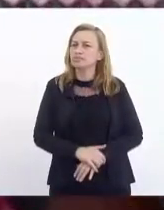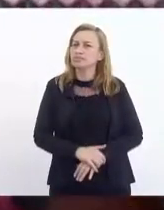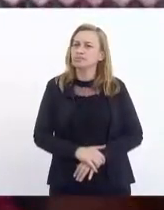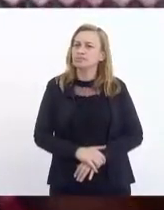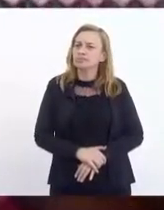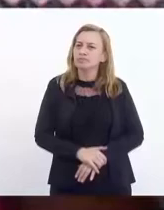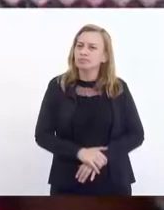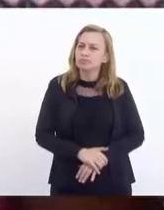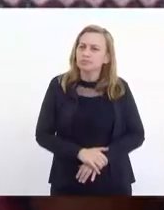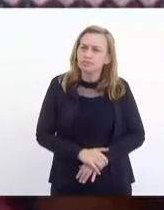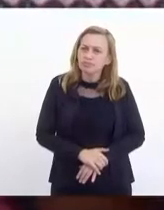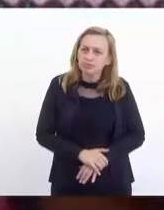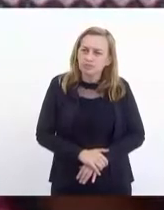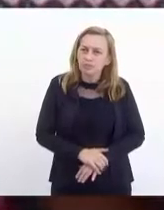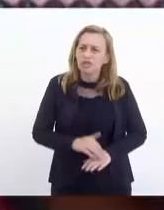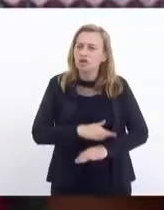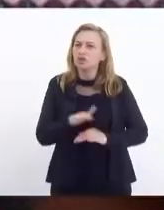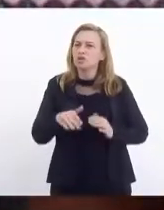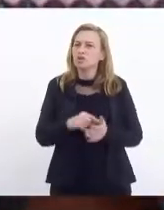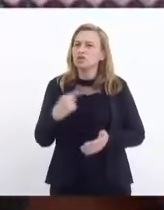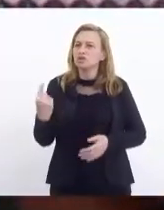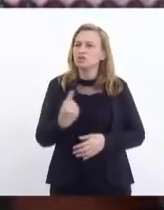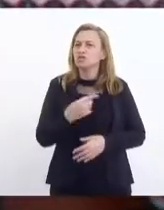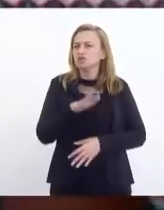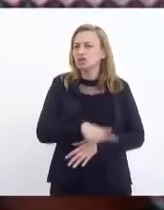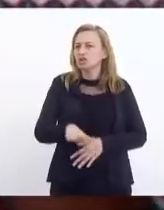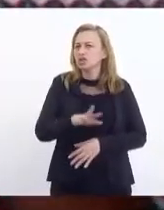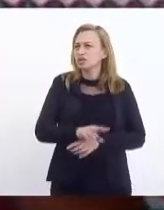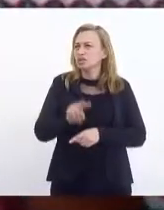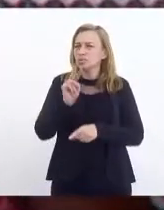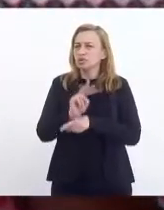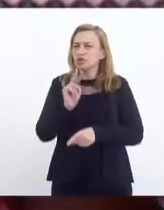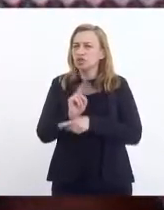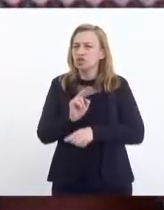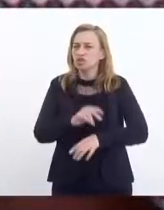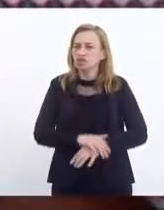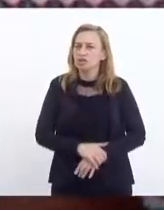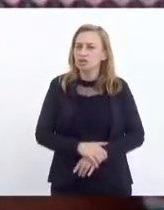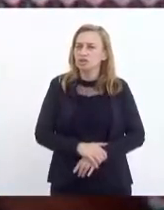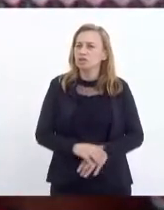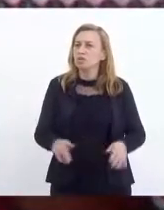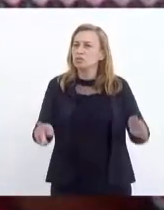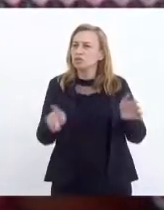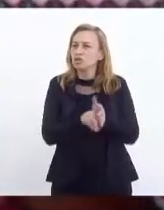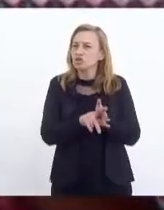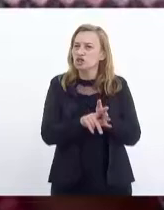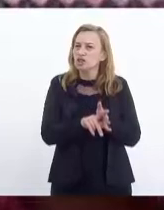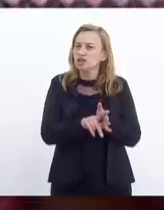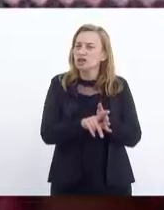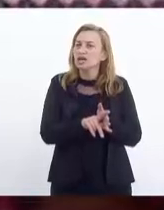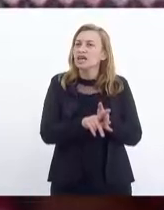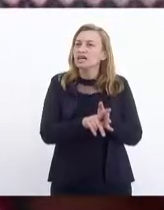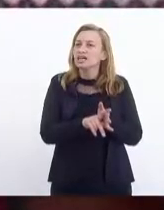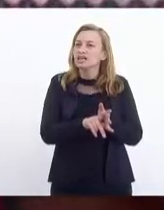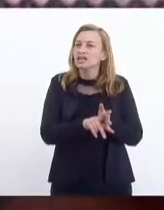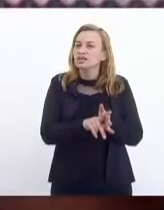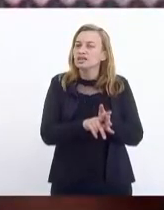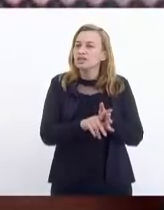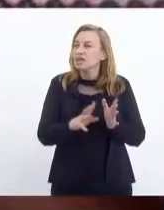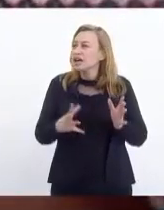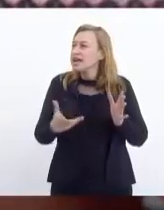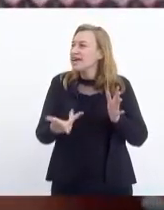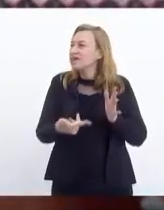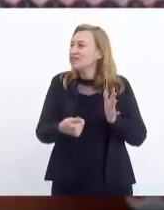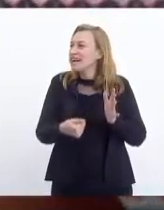né? Que todas as nossas crianças sejam protegidas. Trata-se de projeto extremamente meritório,